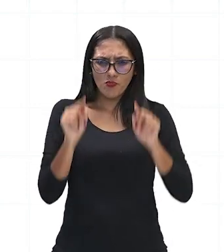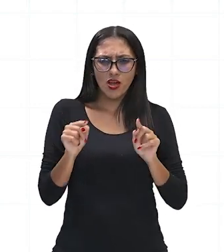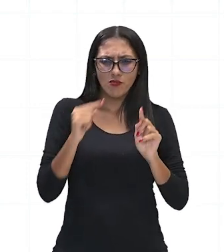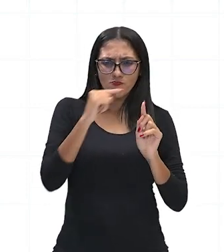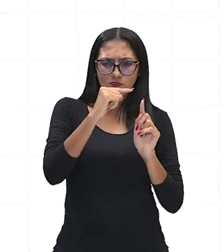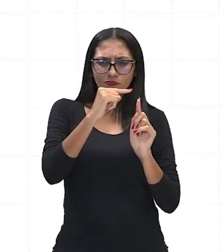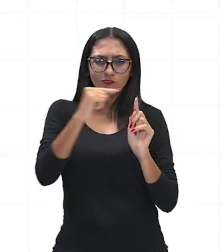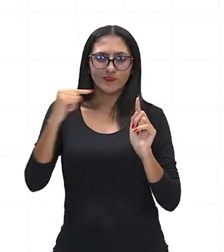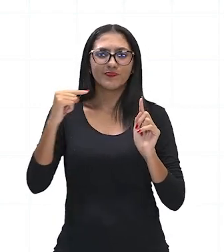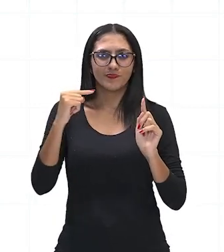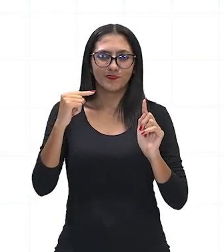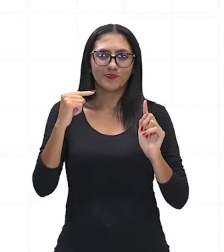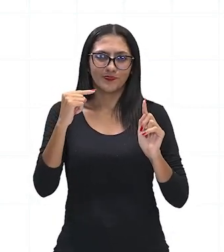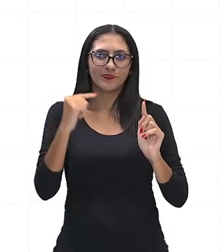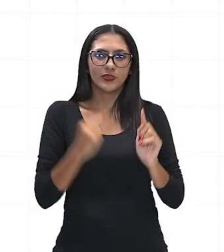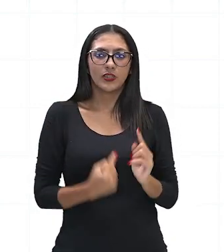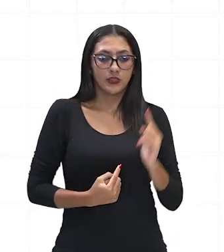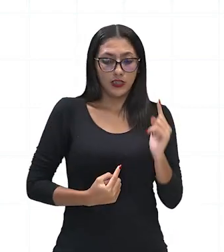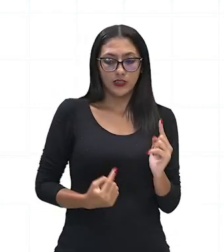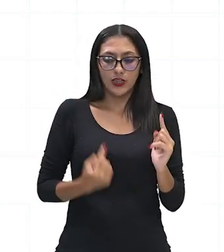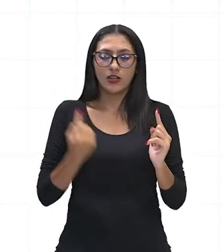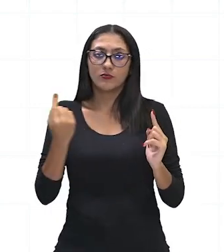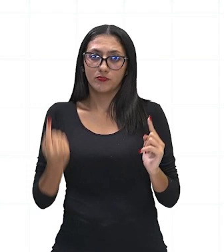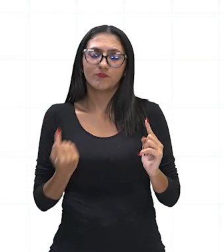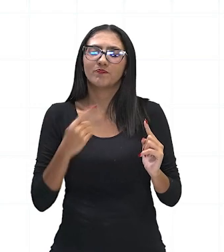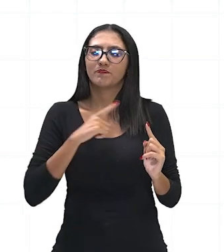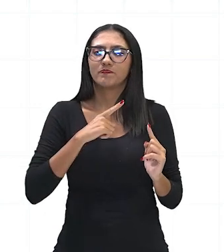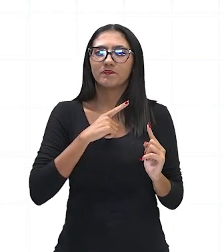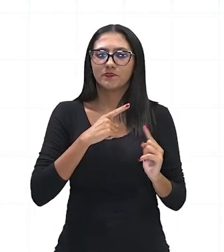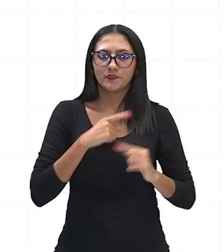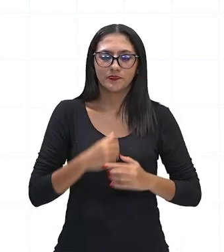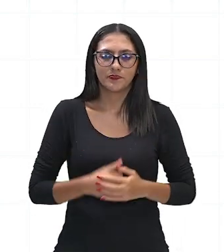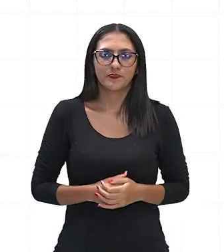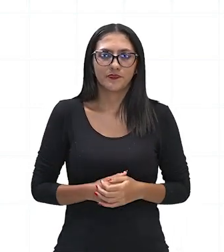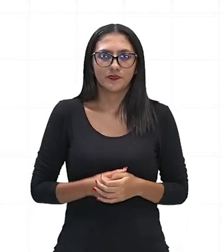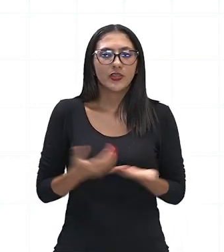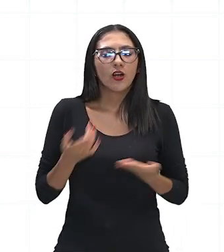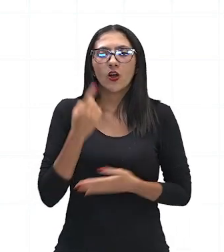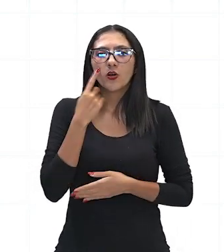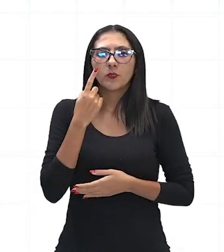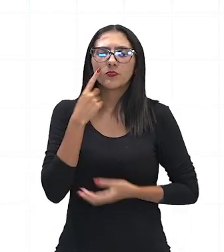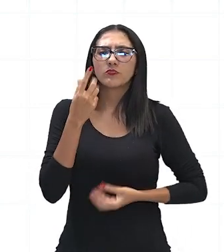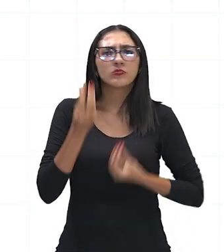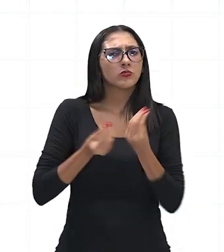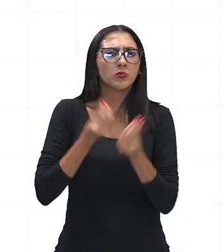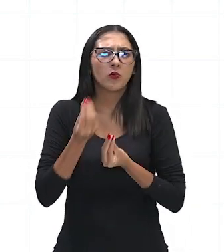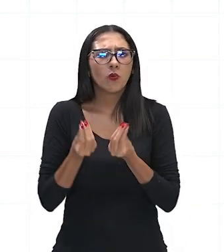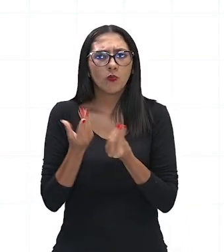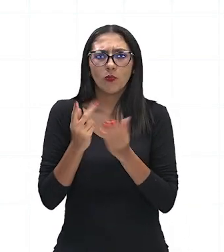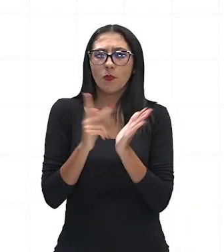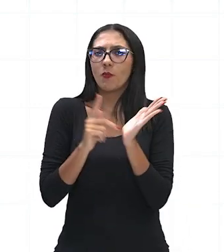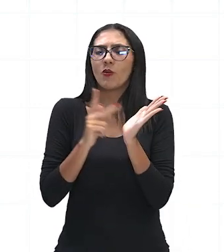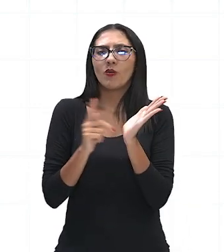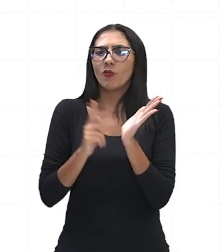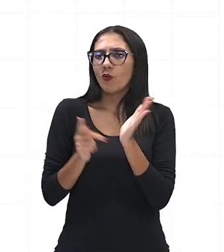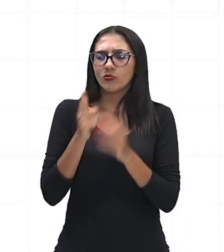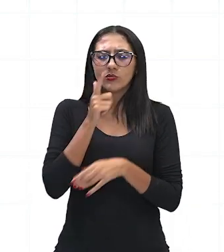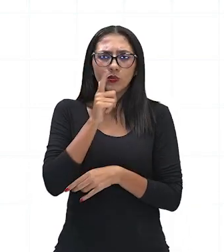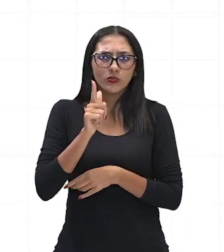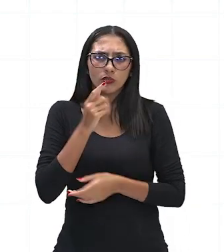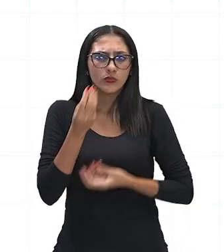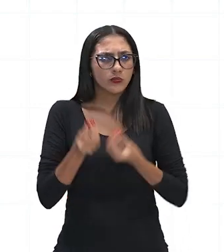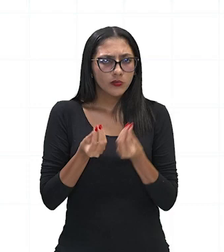ok? Então, mais para frente, nós vamos ver aqui como marcar pontos. Qual é a principal forma de marcar pontos no rugby? A